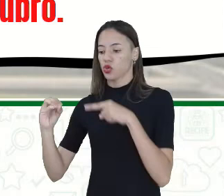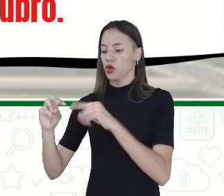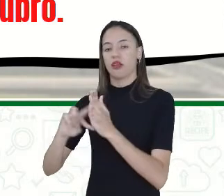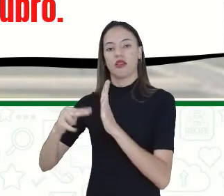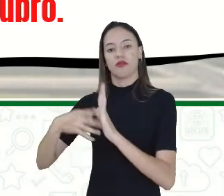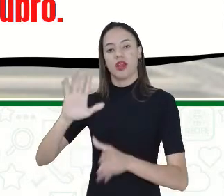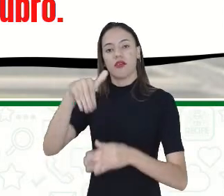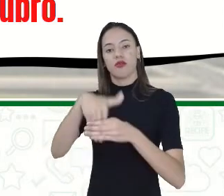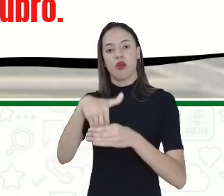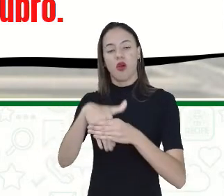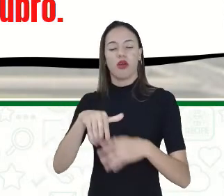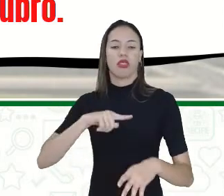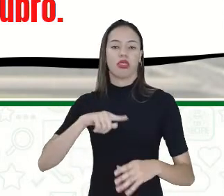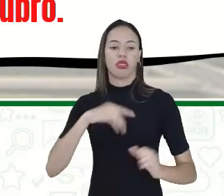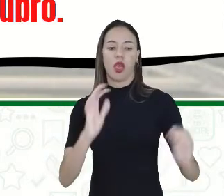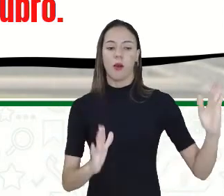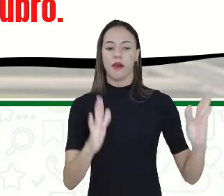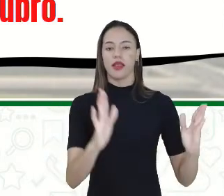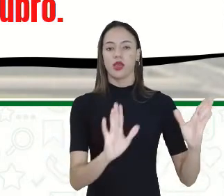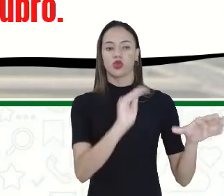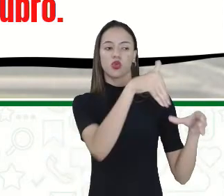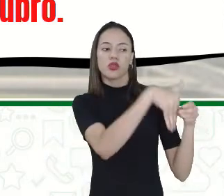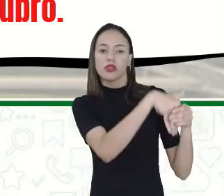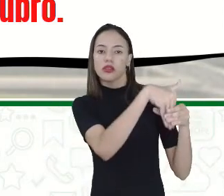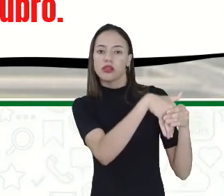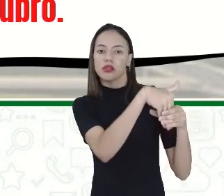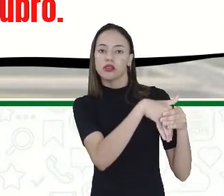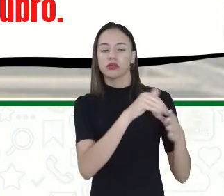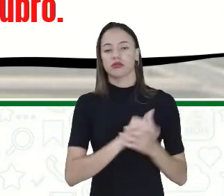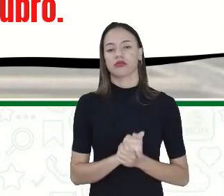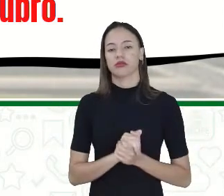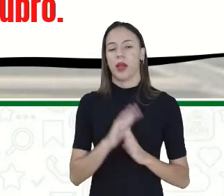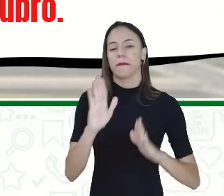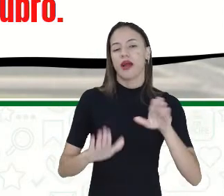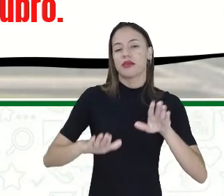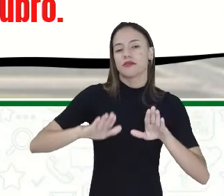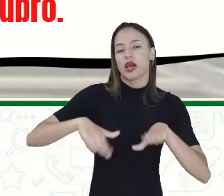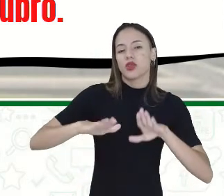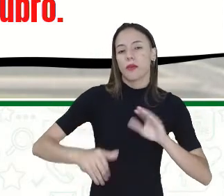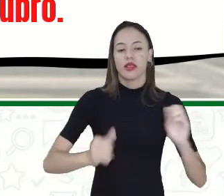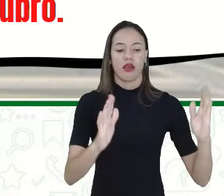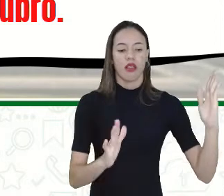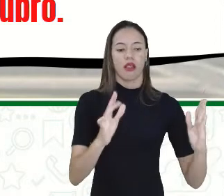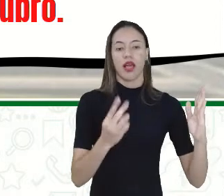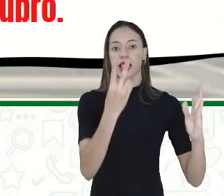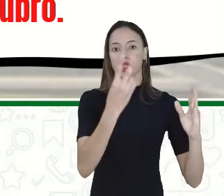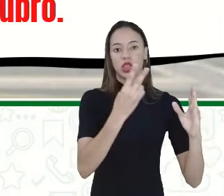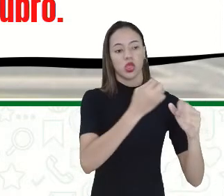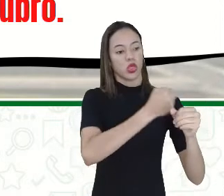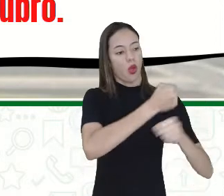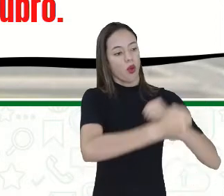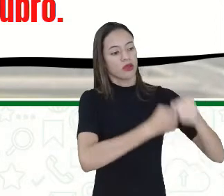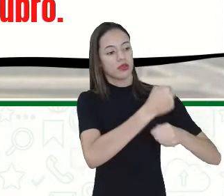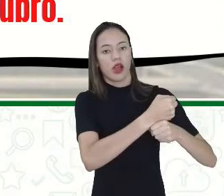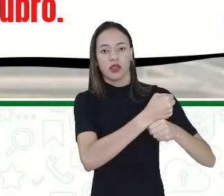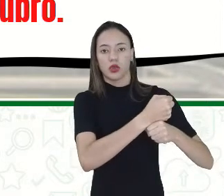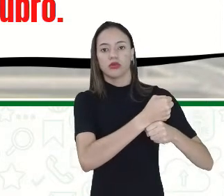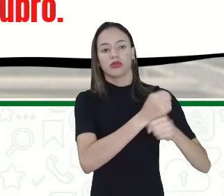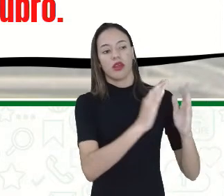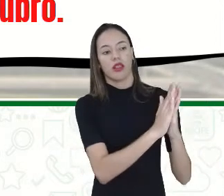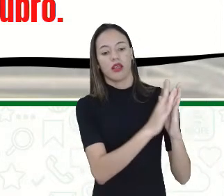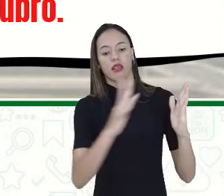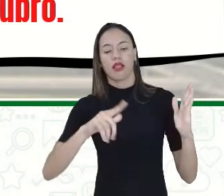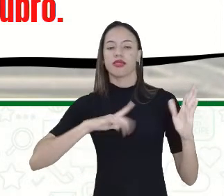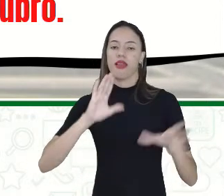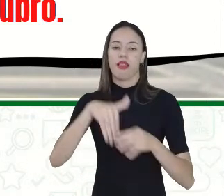aí no período das eleições, né, a cada 2 anos nós temos eleições no Brasil. Então a